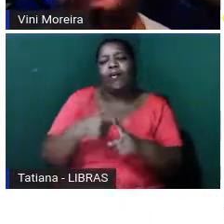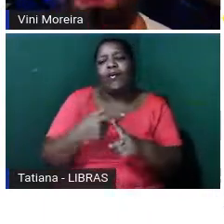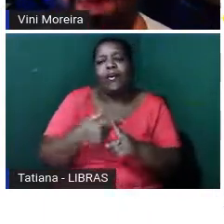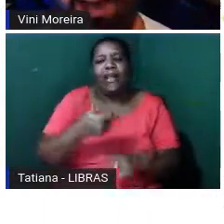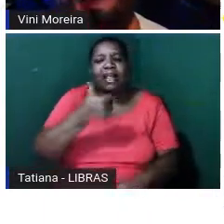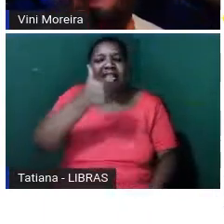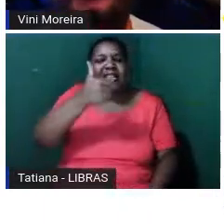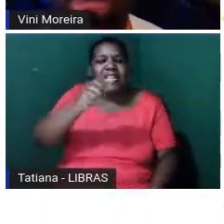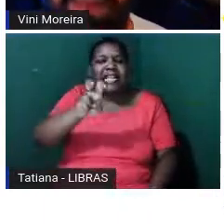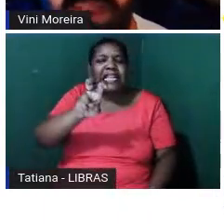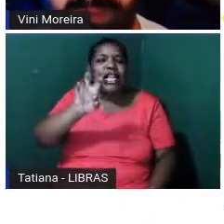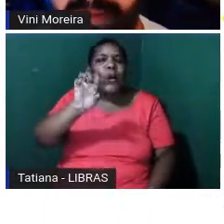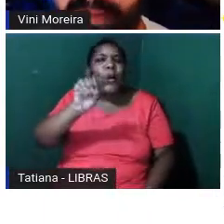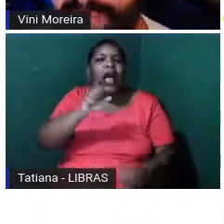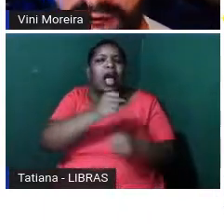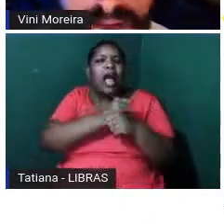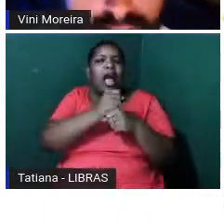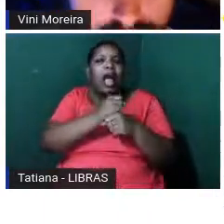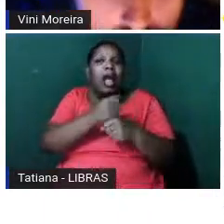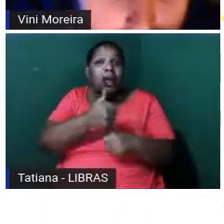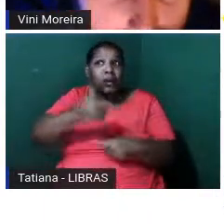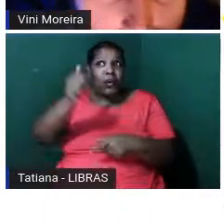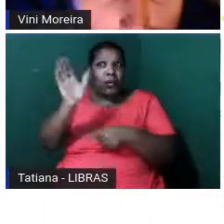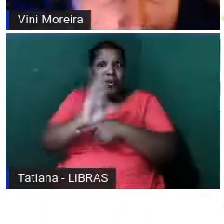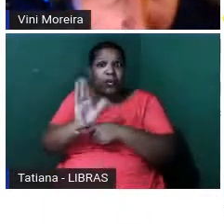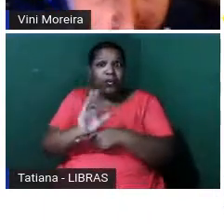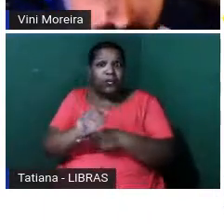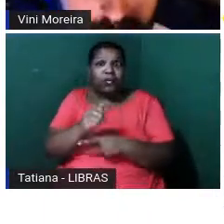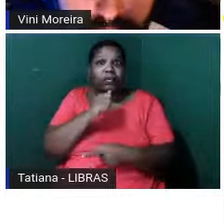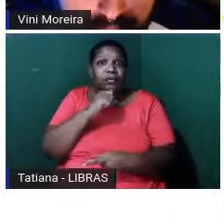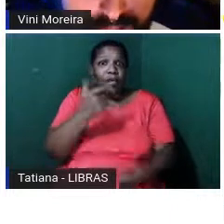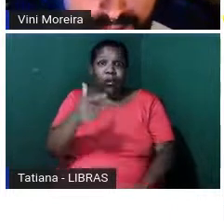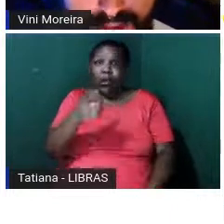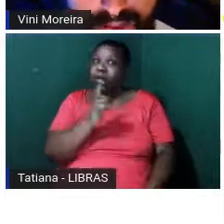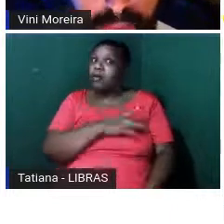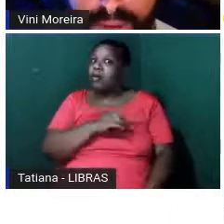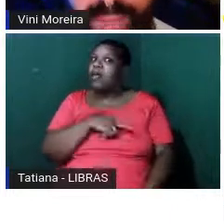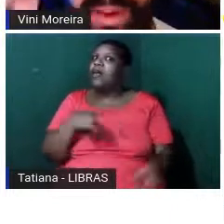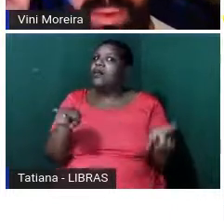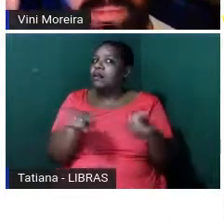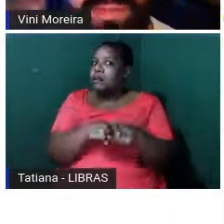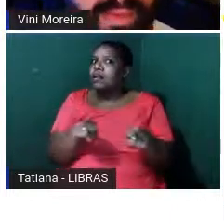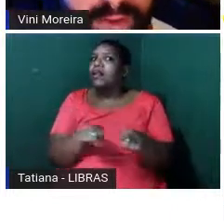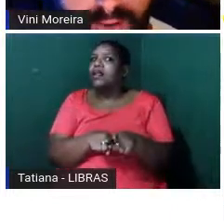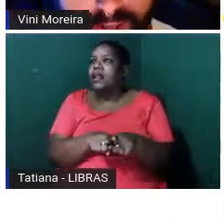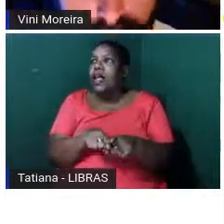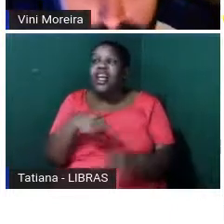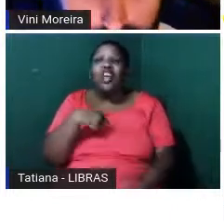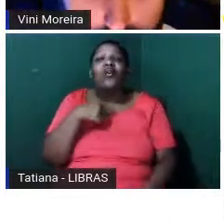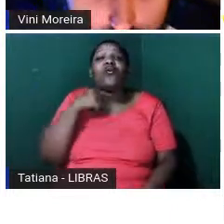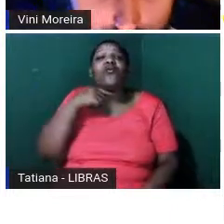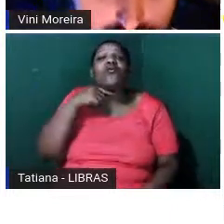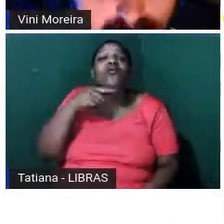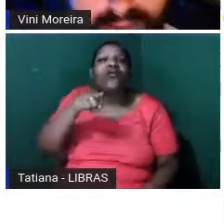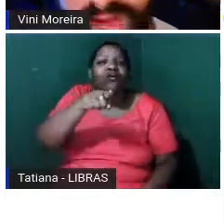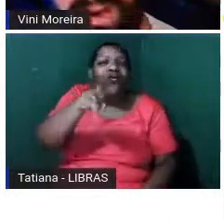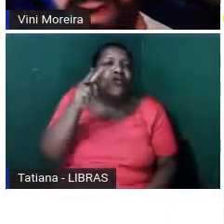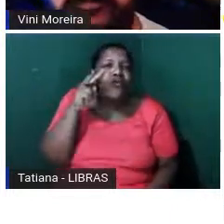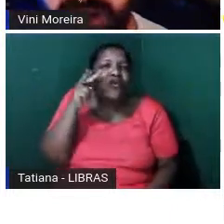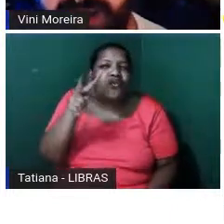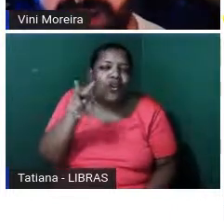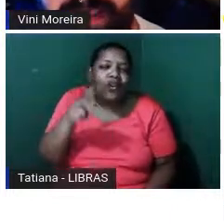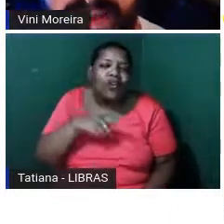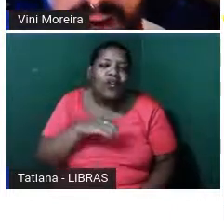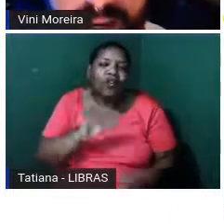150 anos quase desse primeiro filme que a gente tem ainda não tem esse mesmo todo também eu duvido que alguém que nunca vi um vídeo